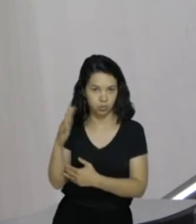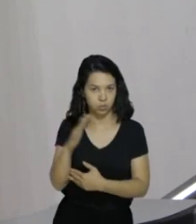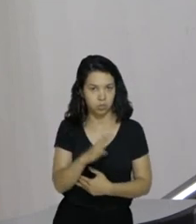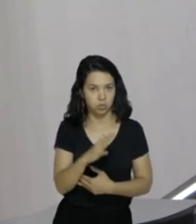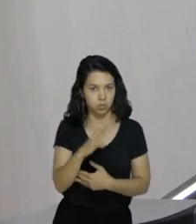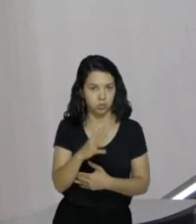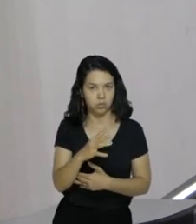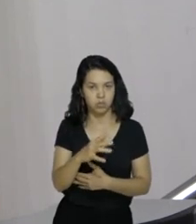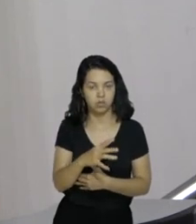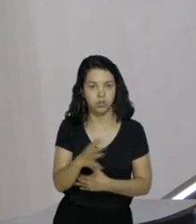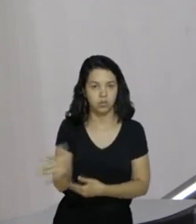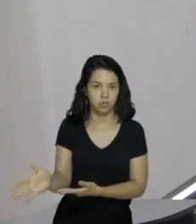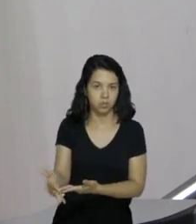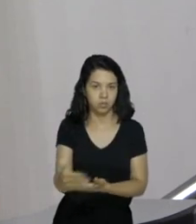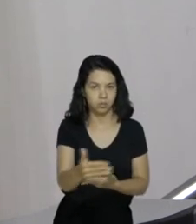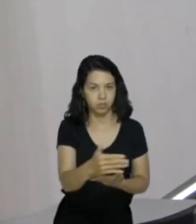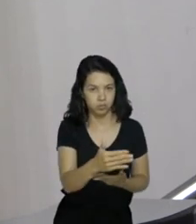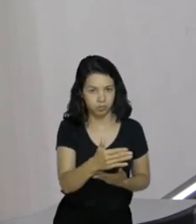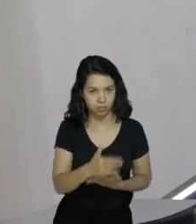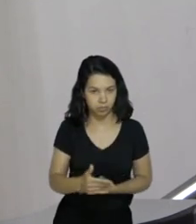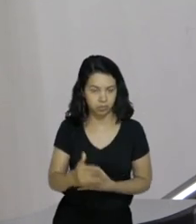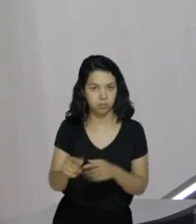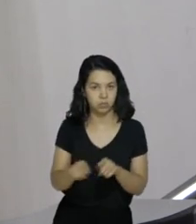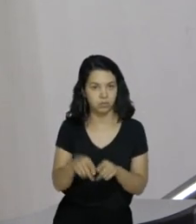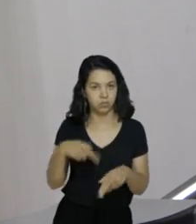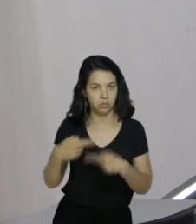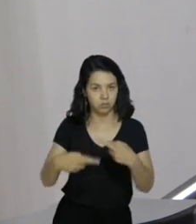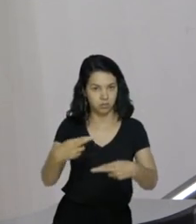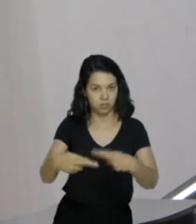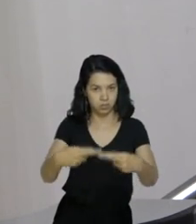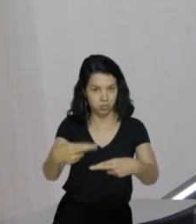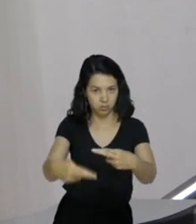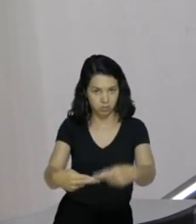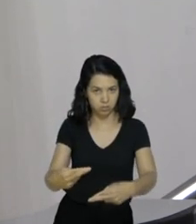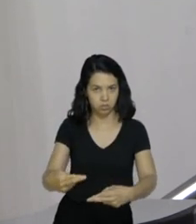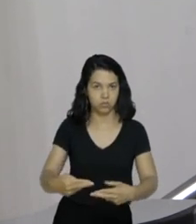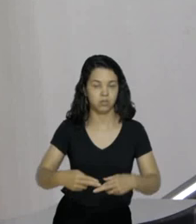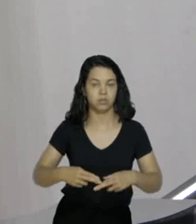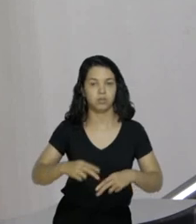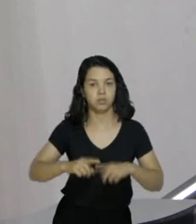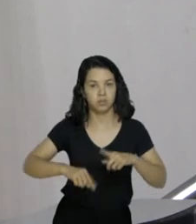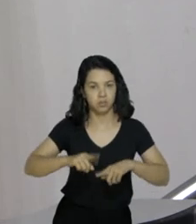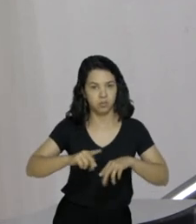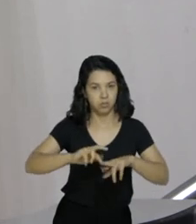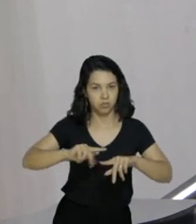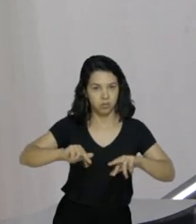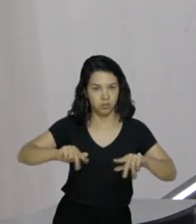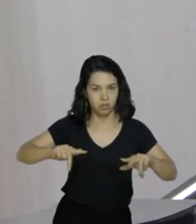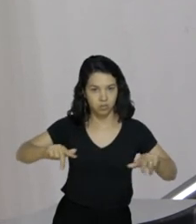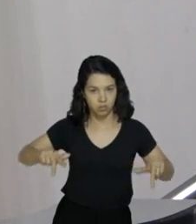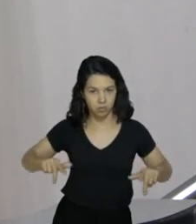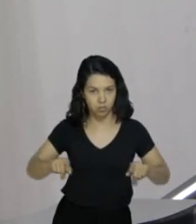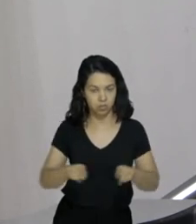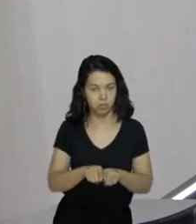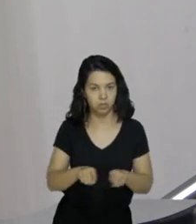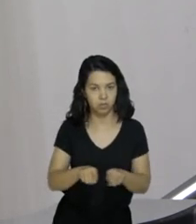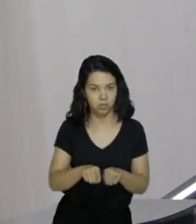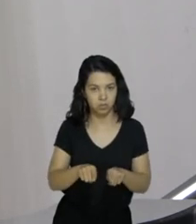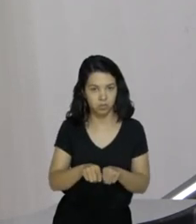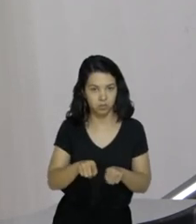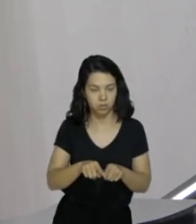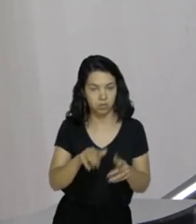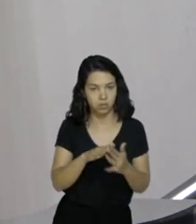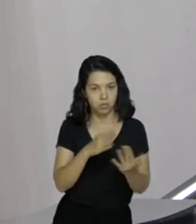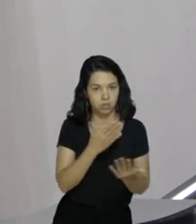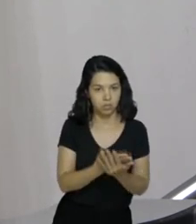coleta e reciclagem de resíduos, ofertando de forma complementar no contraturno escolar